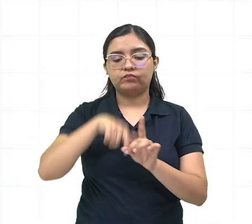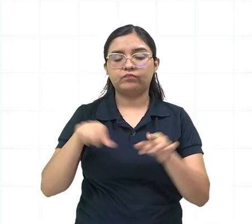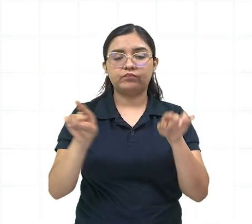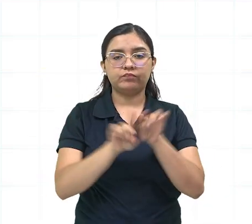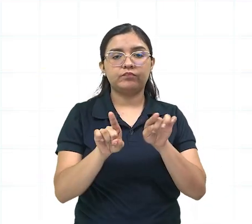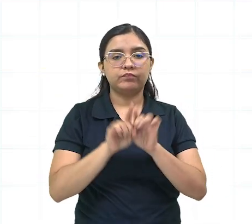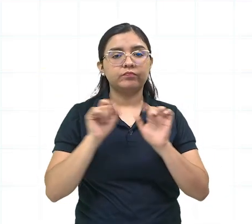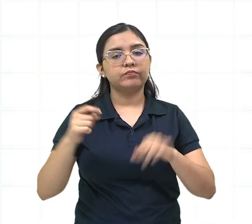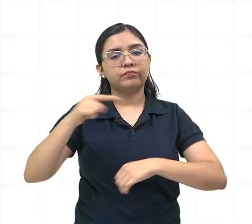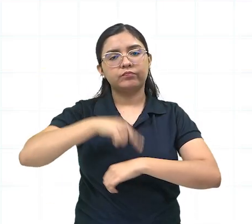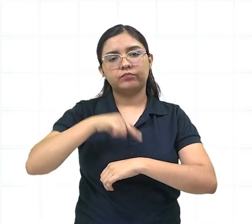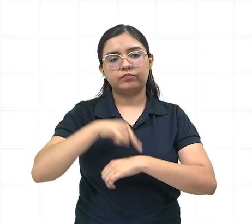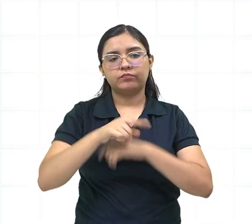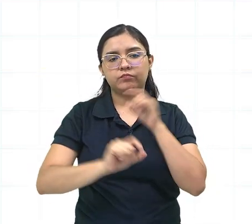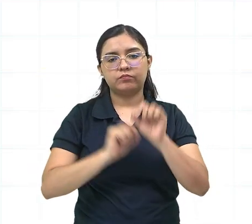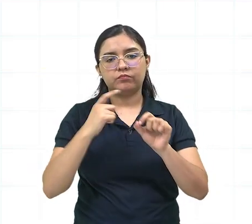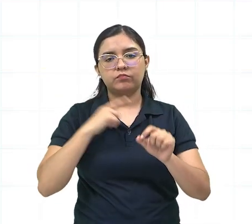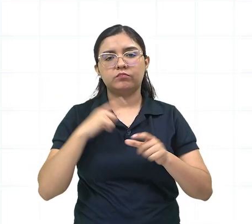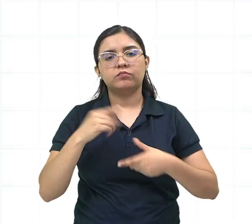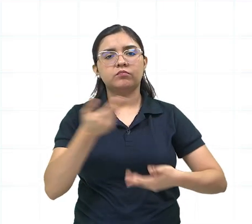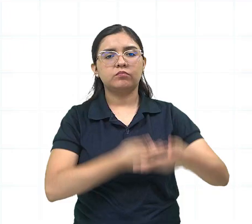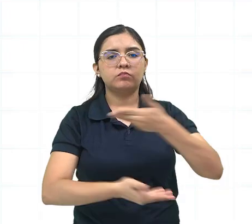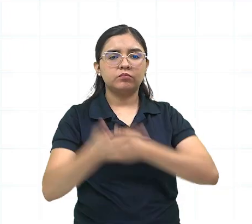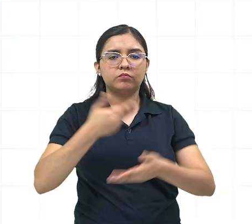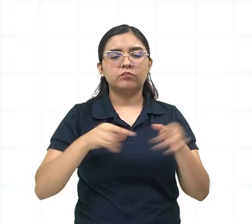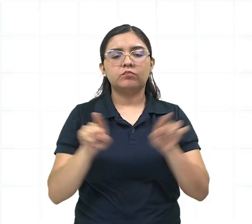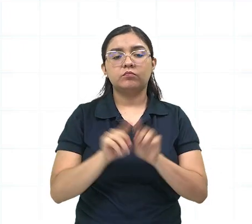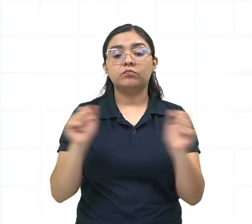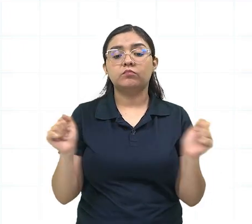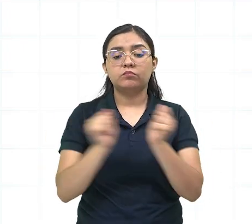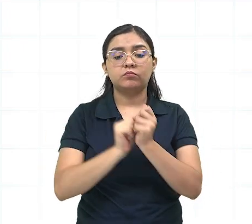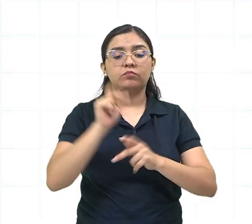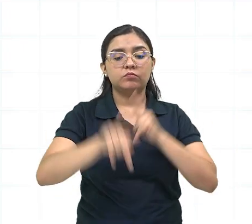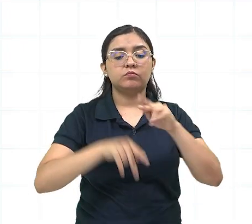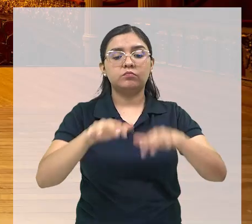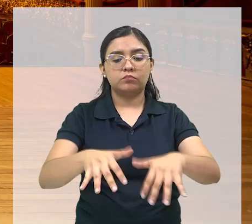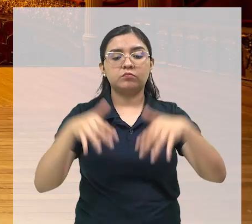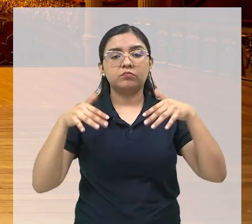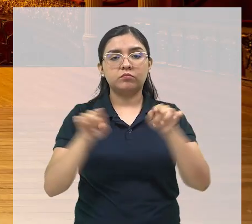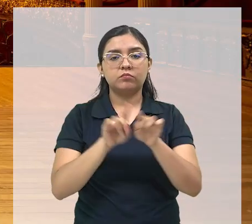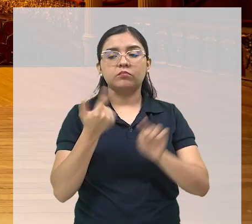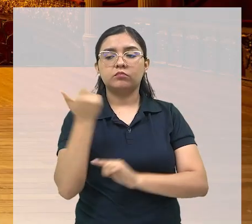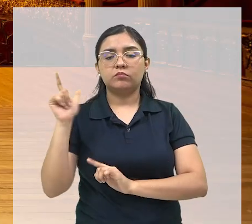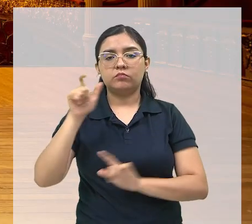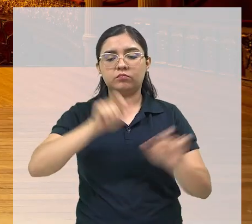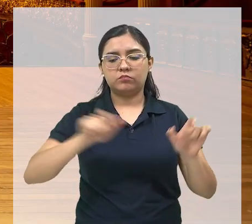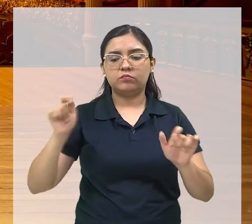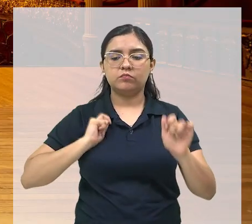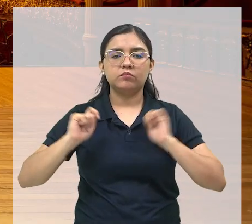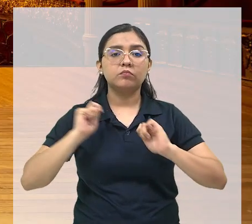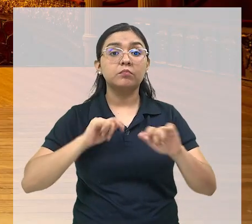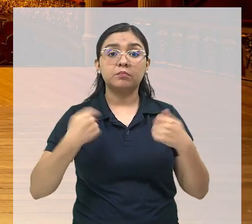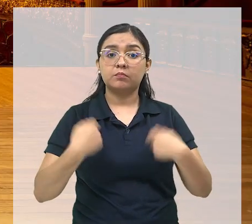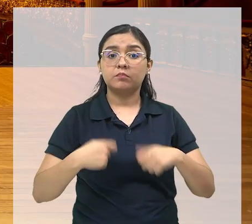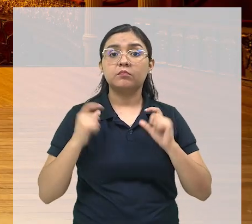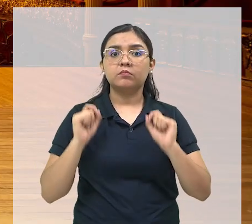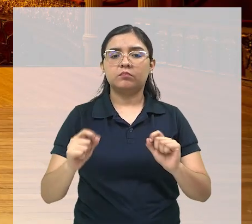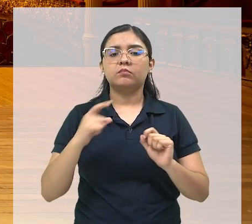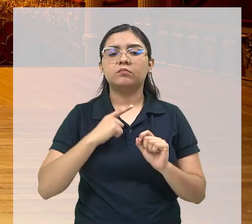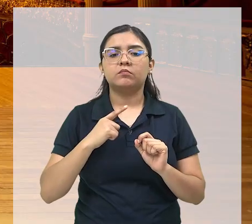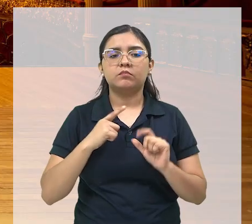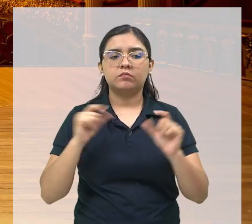ele está naquele momento de interação junto ao público, junto a outros atores, ele precisa ter